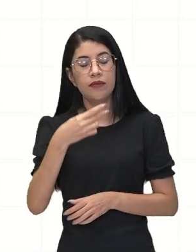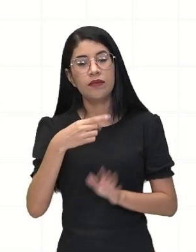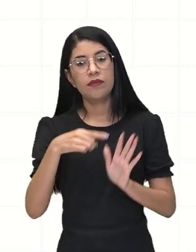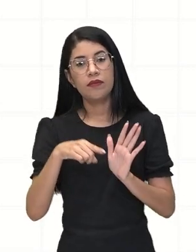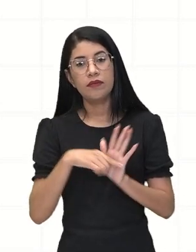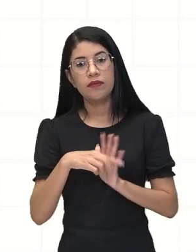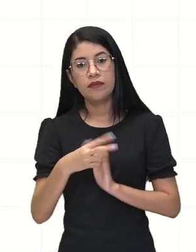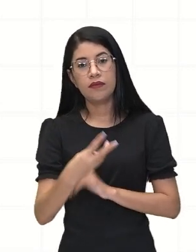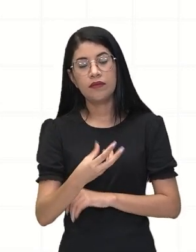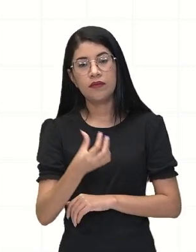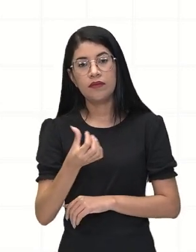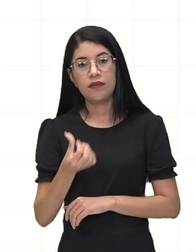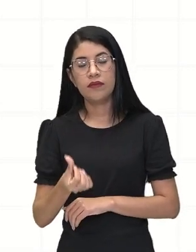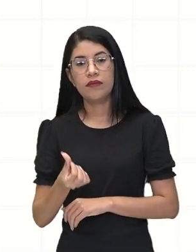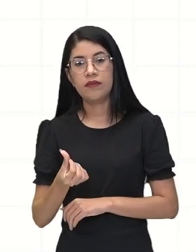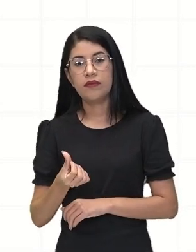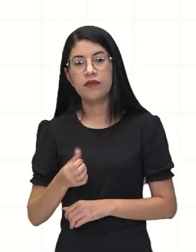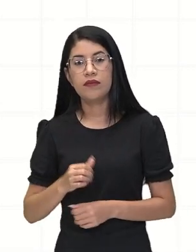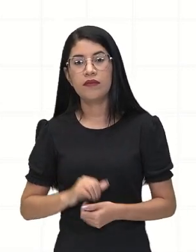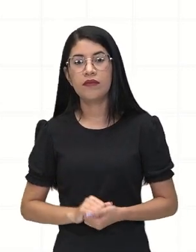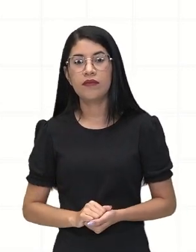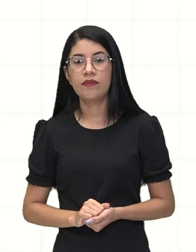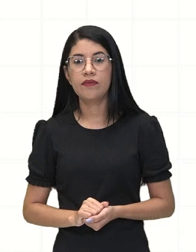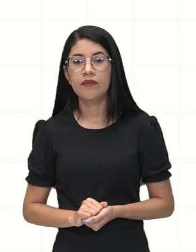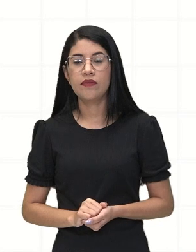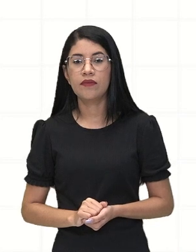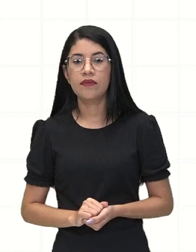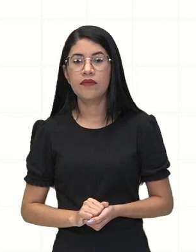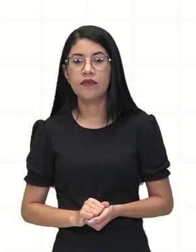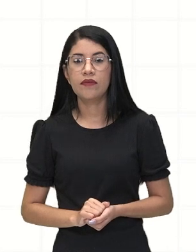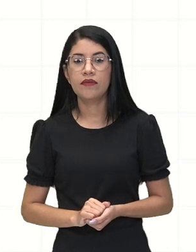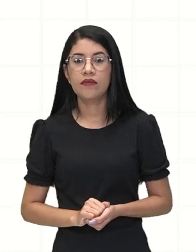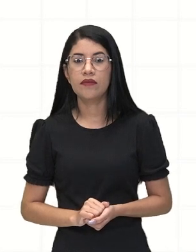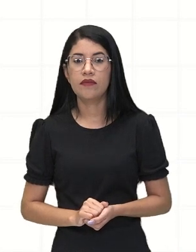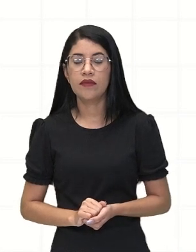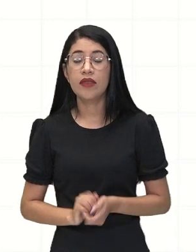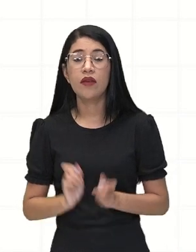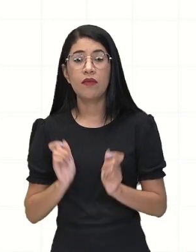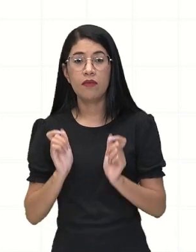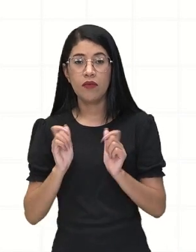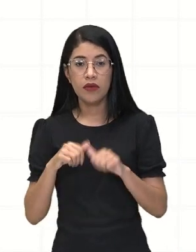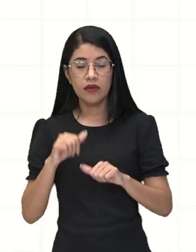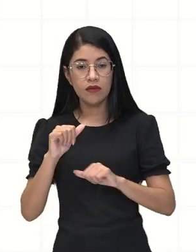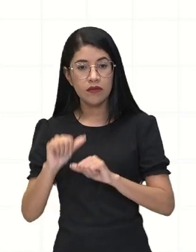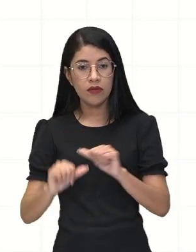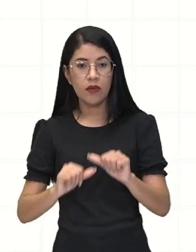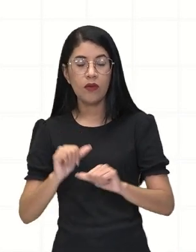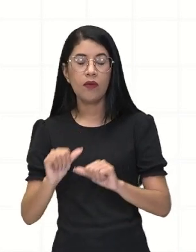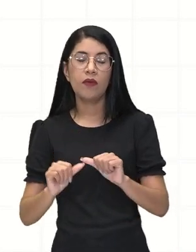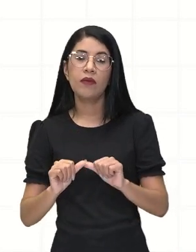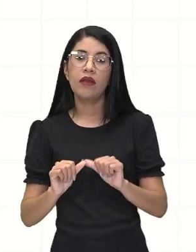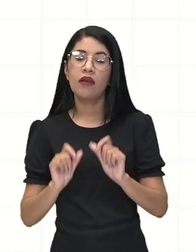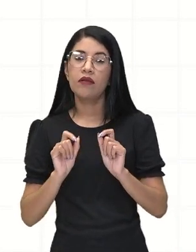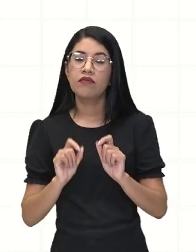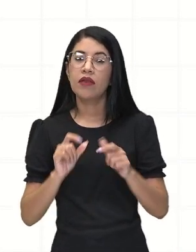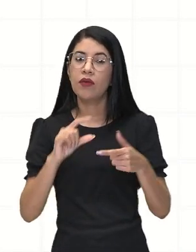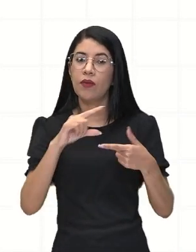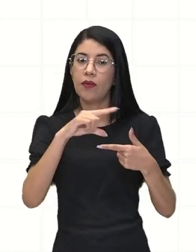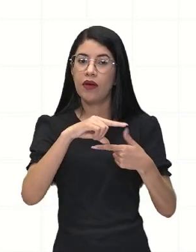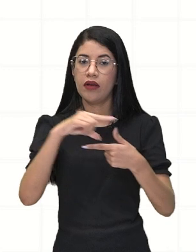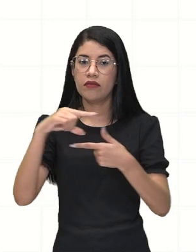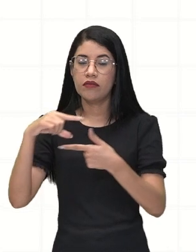menos 36. Ok? Então, eu consigo transformar a diferença de